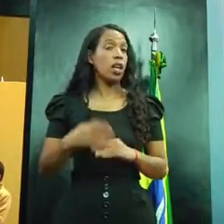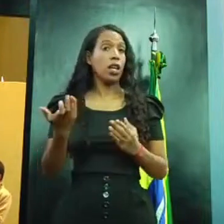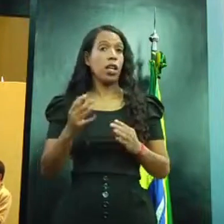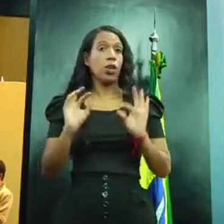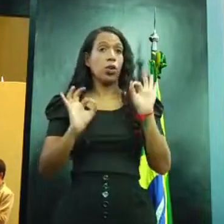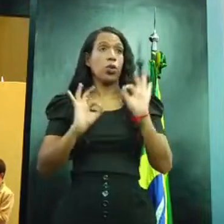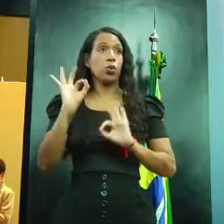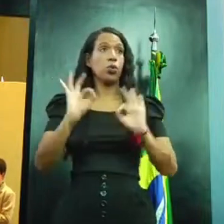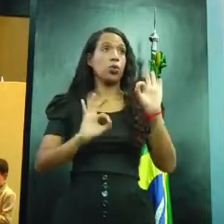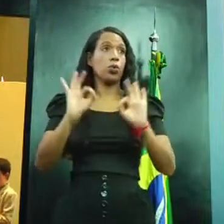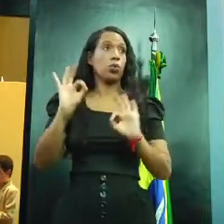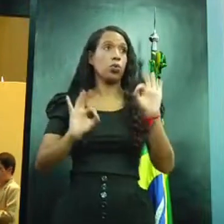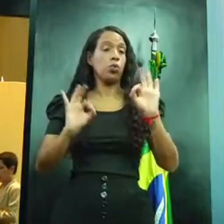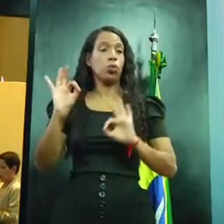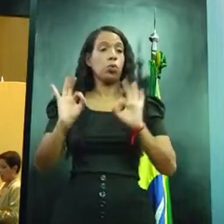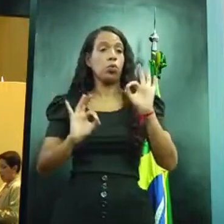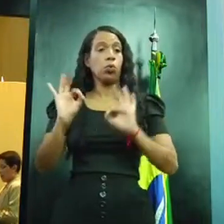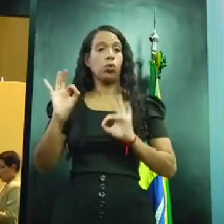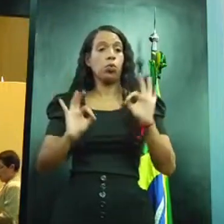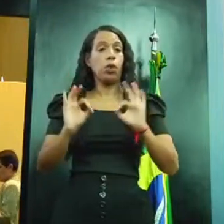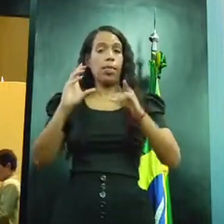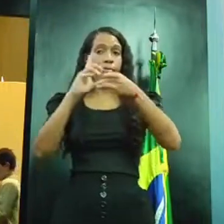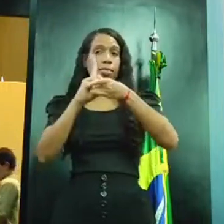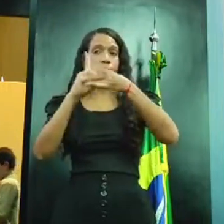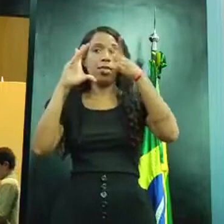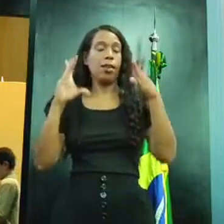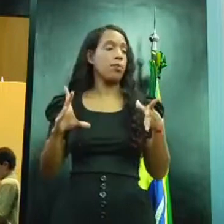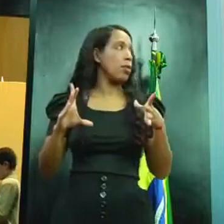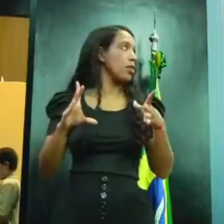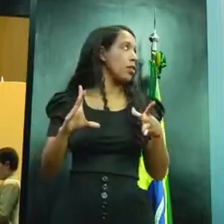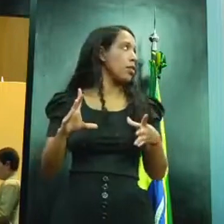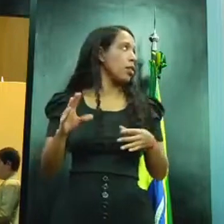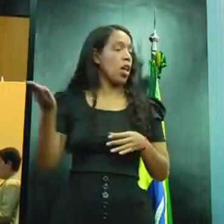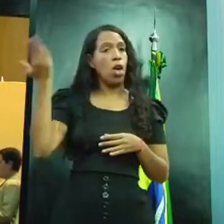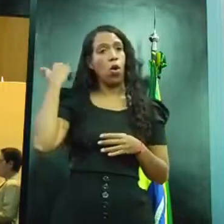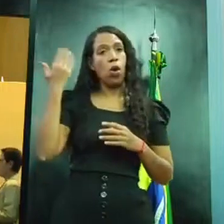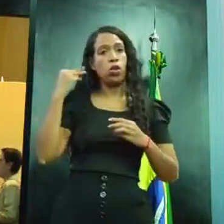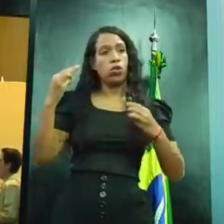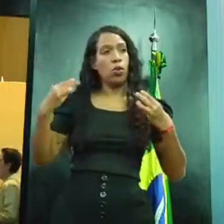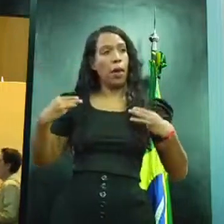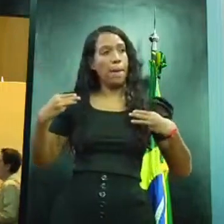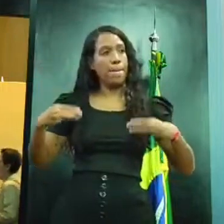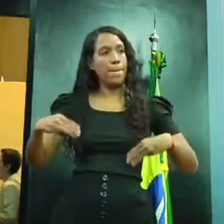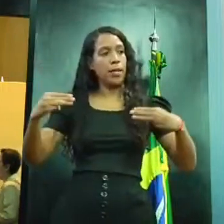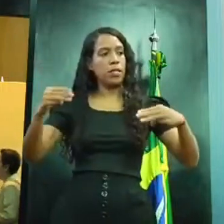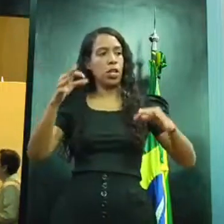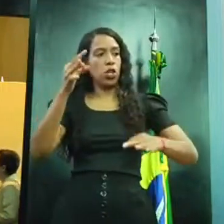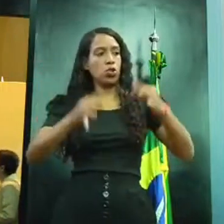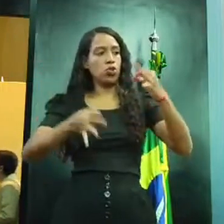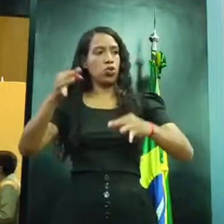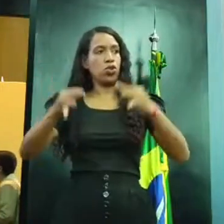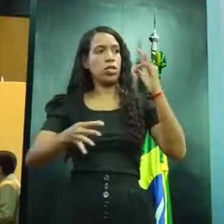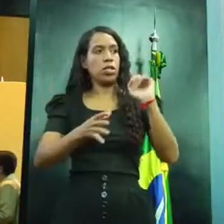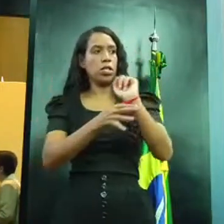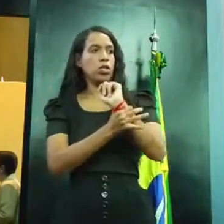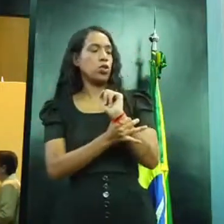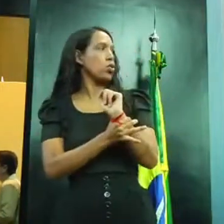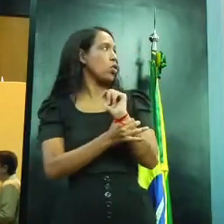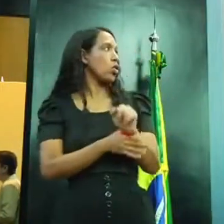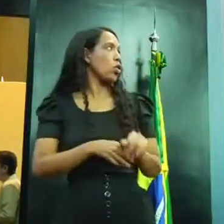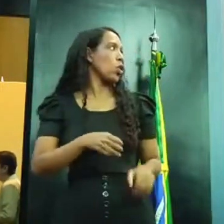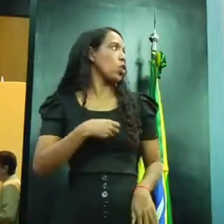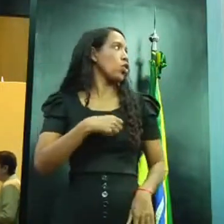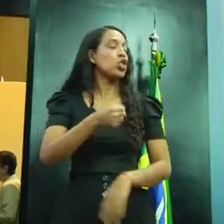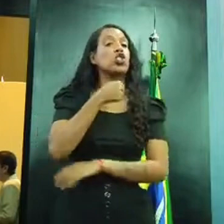tratar da questão democrática. Eu, quando estava no Ministério da Justiça e Segurança Pública, os jornalistas